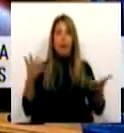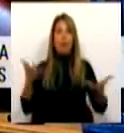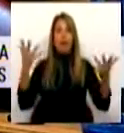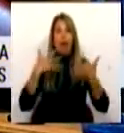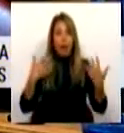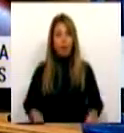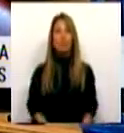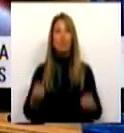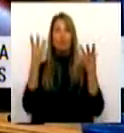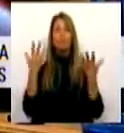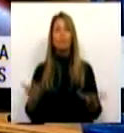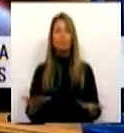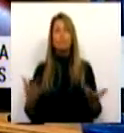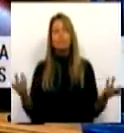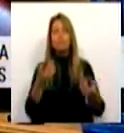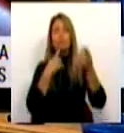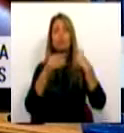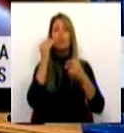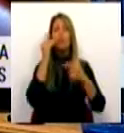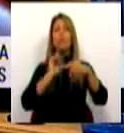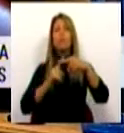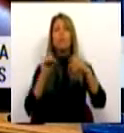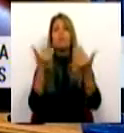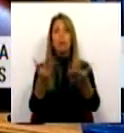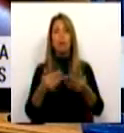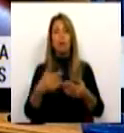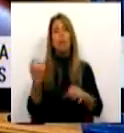que medida é que isto vai beneficiar os funcionários dos nossos serviços externos. Muito obrigado.